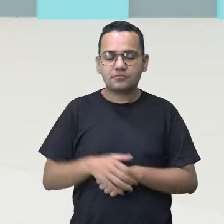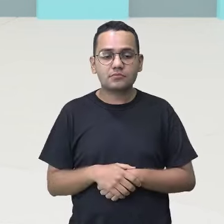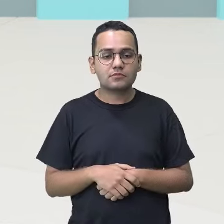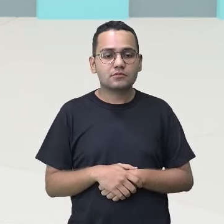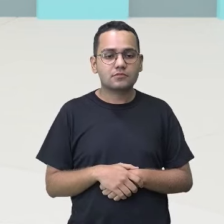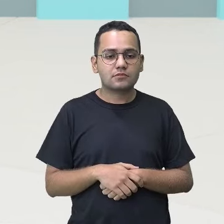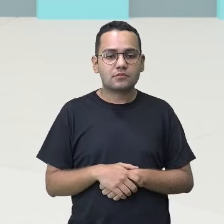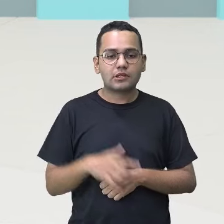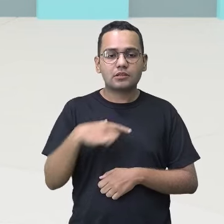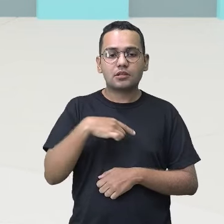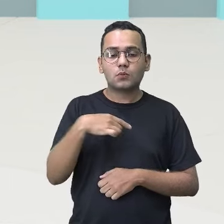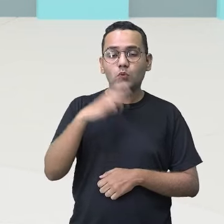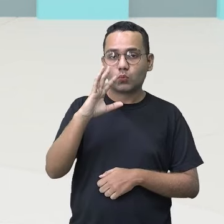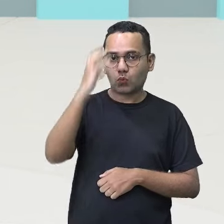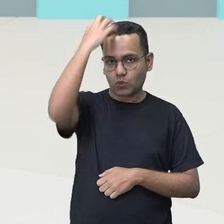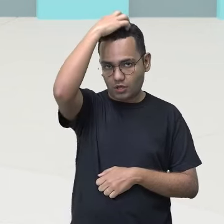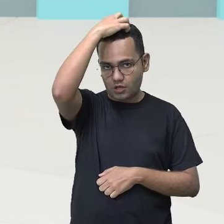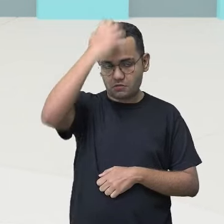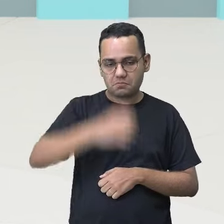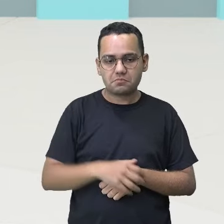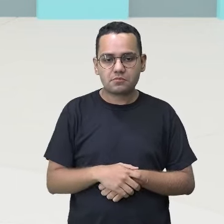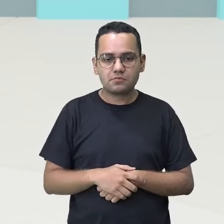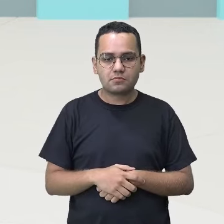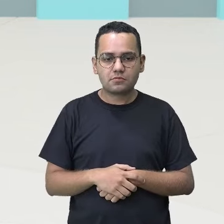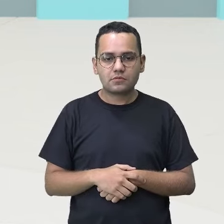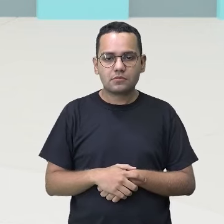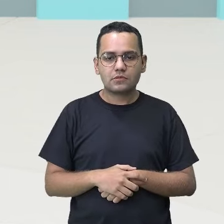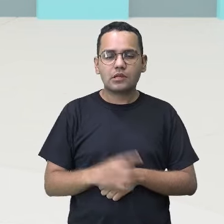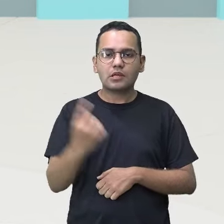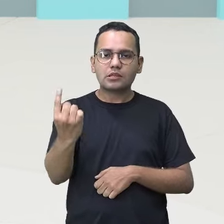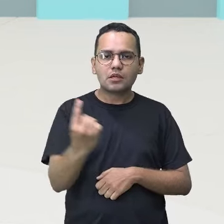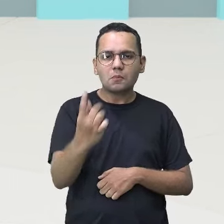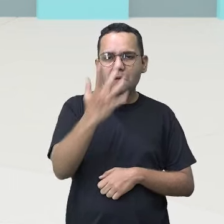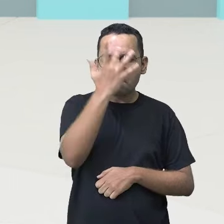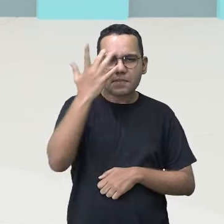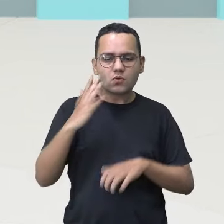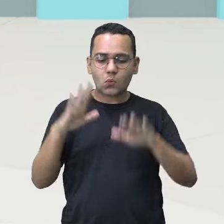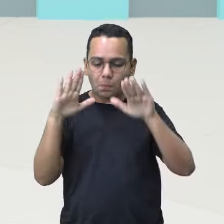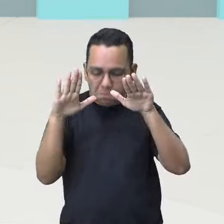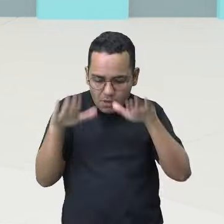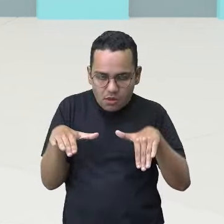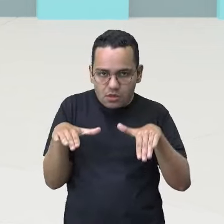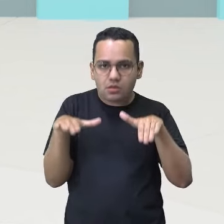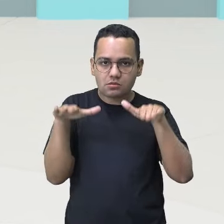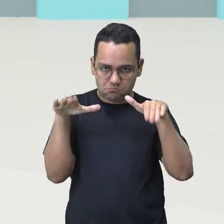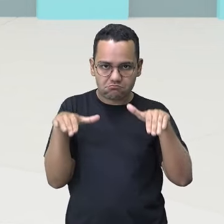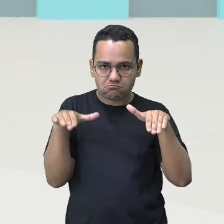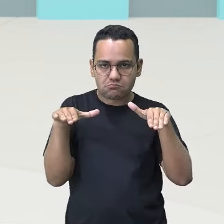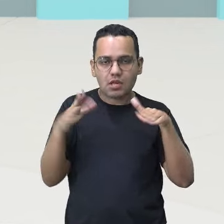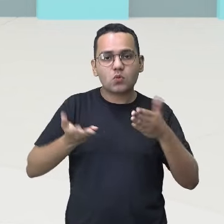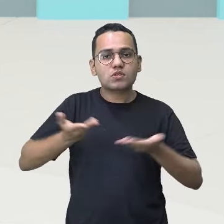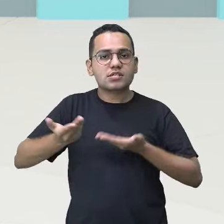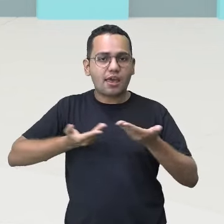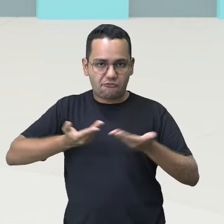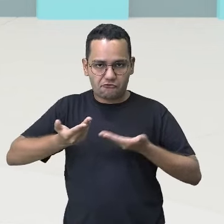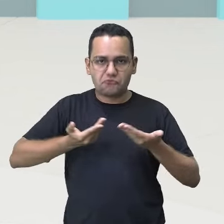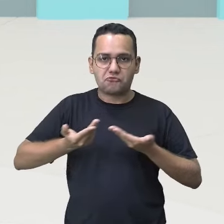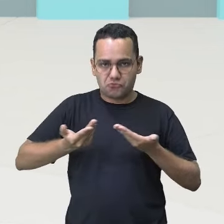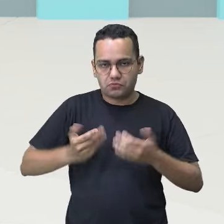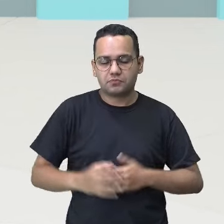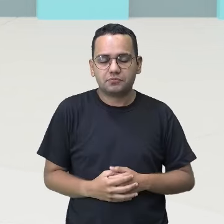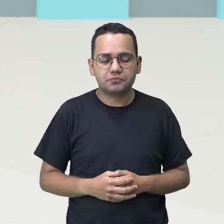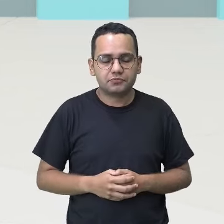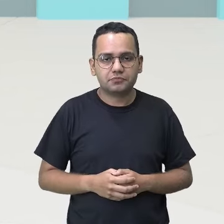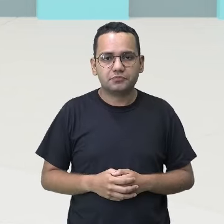aí não é e de frente para ele a o súdito Ou seja a pessoa que se rende que se